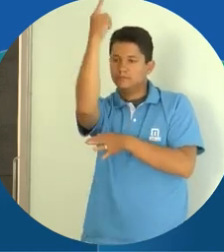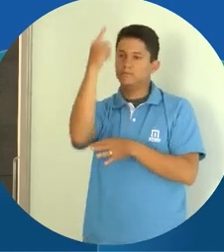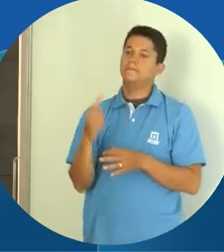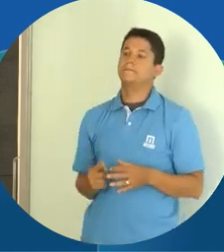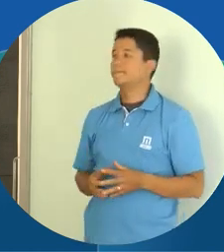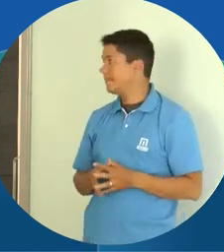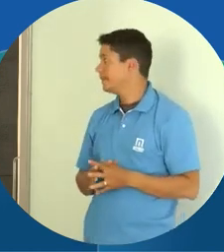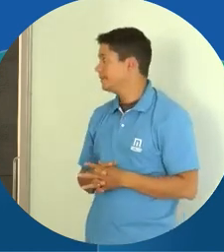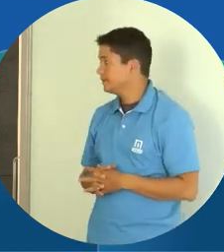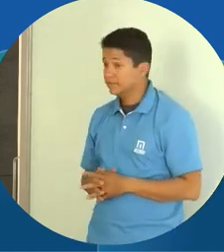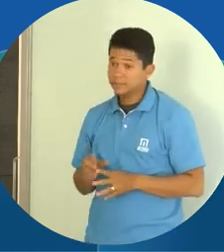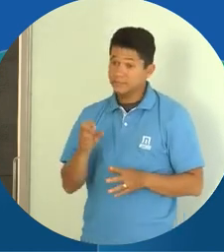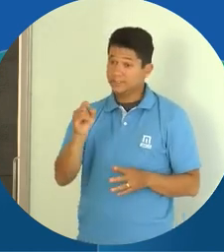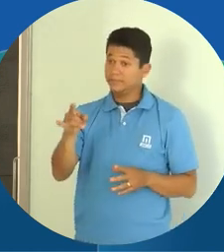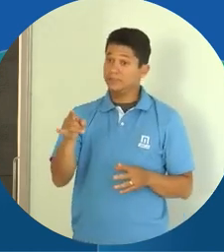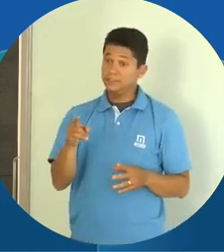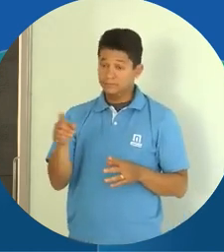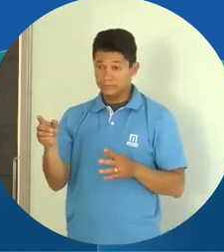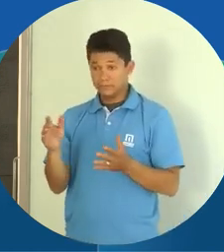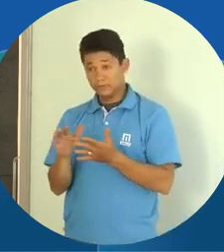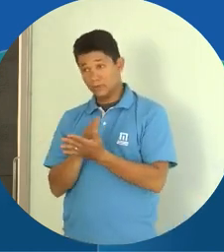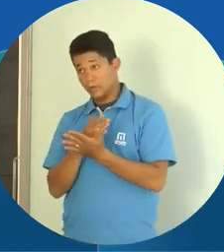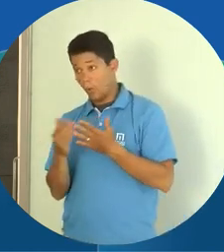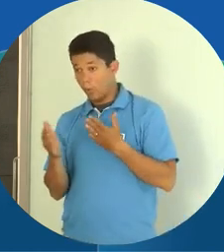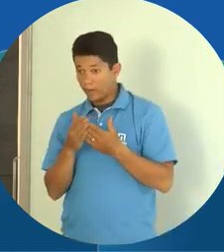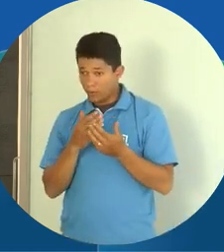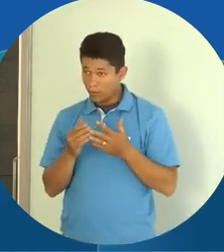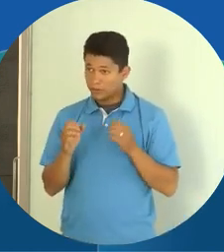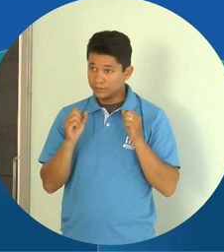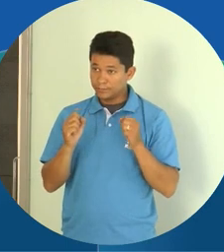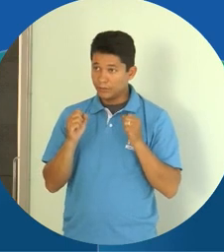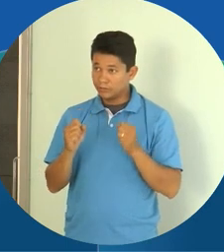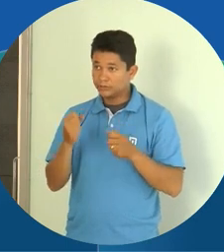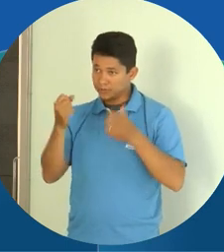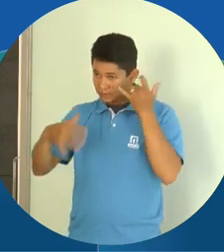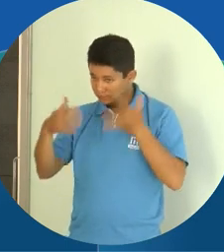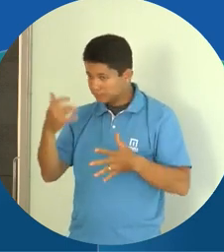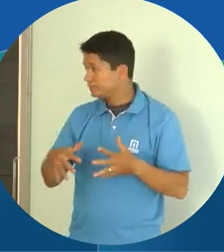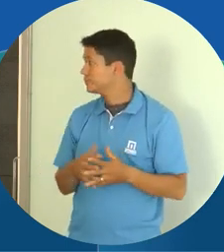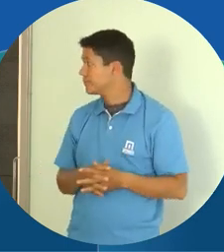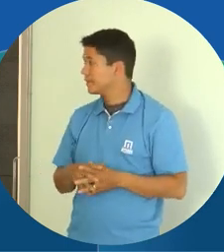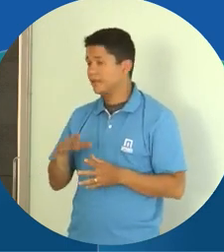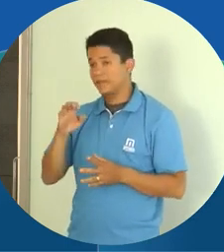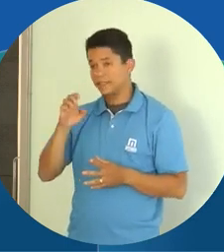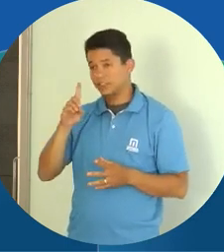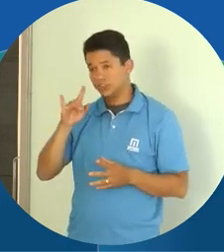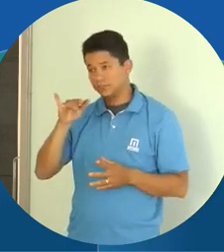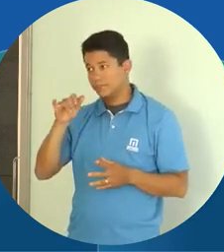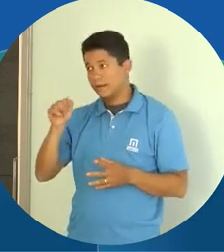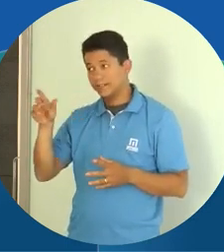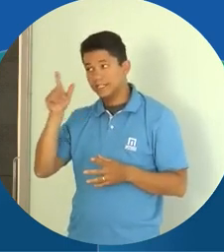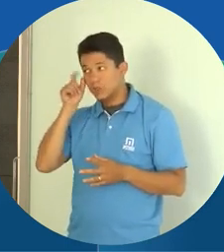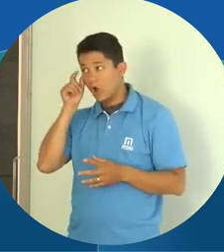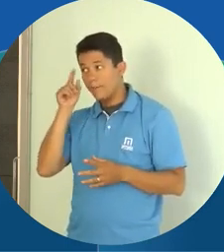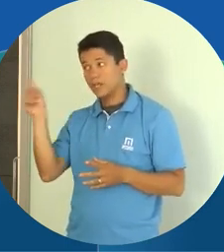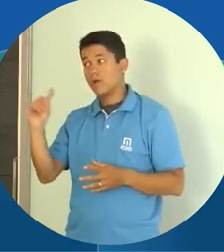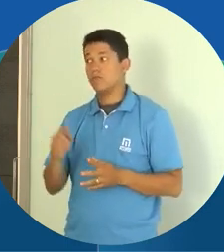qualquer coisa, vocês me interrompam ou complementem aqui, tá? Edmar, por favor. Não dorme não, Edmar,